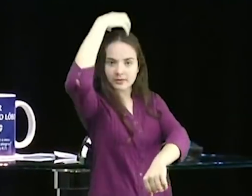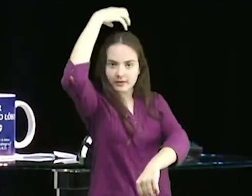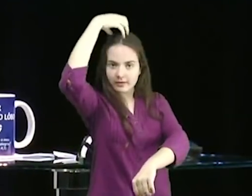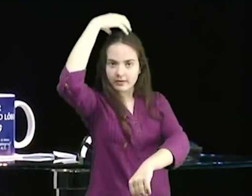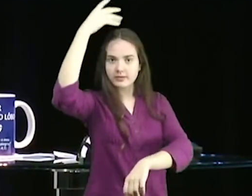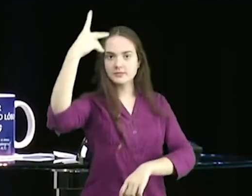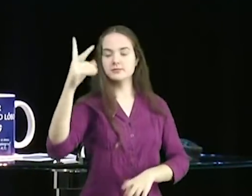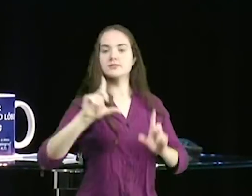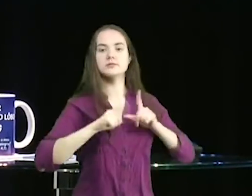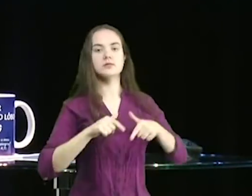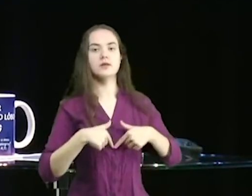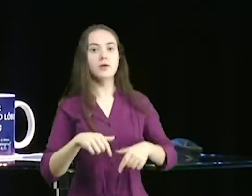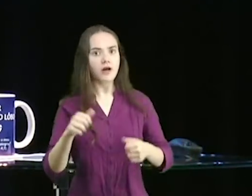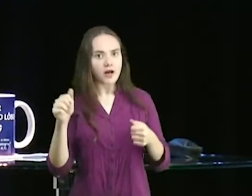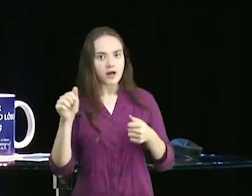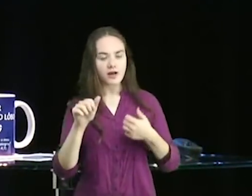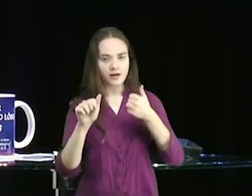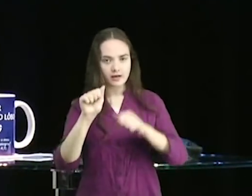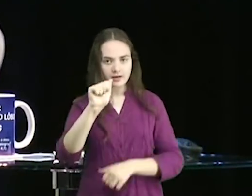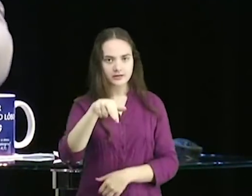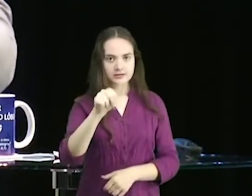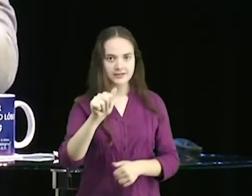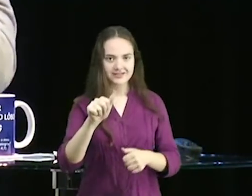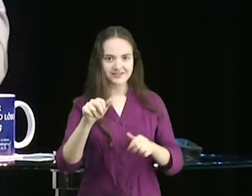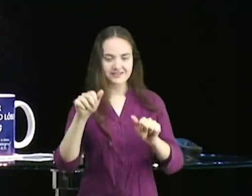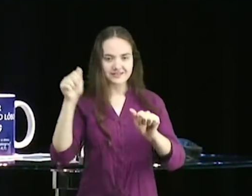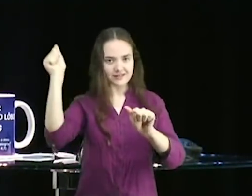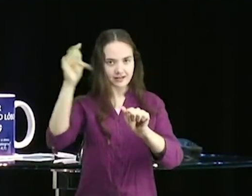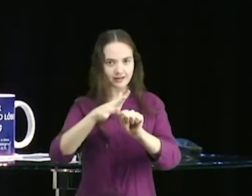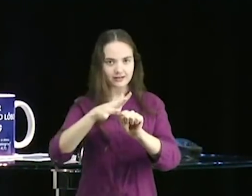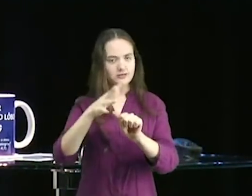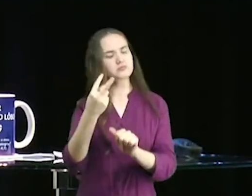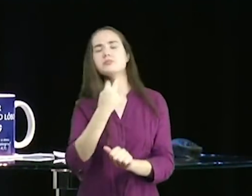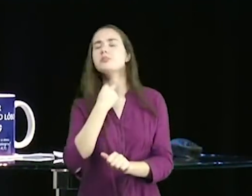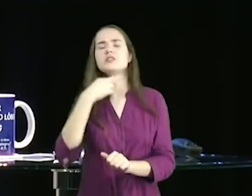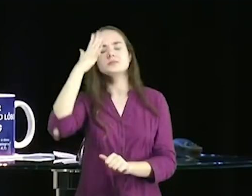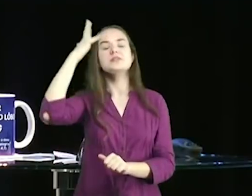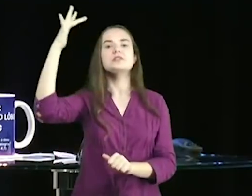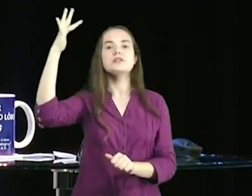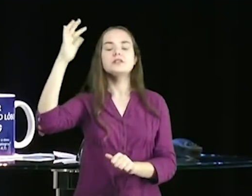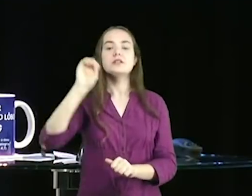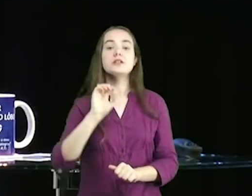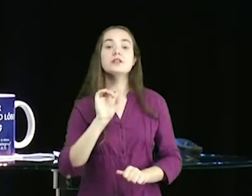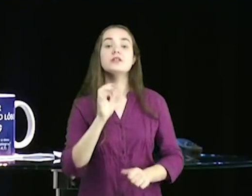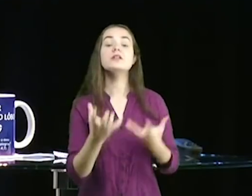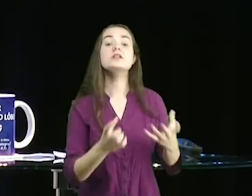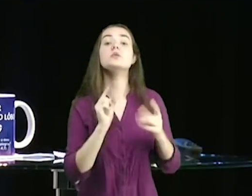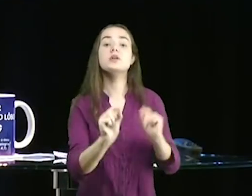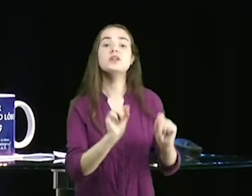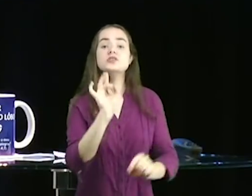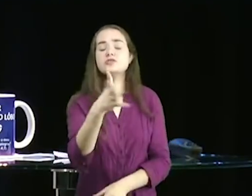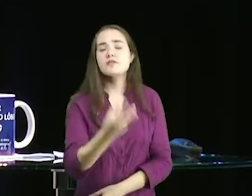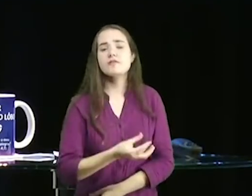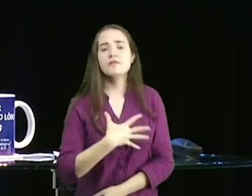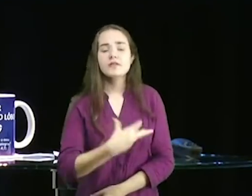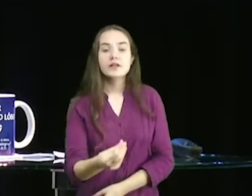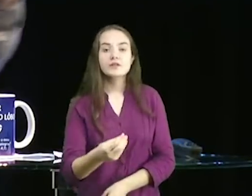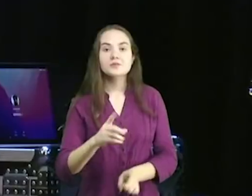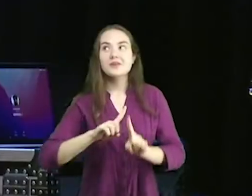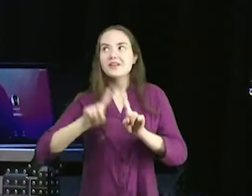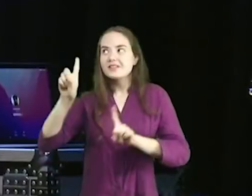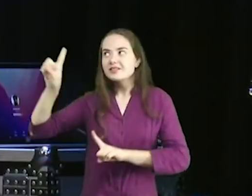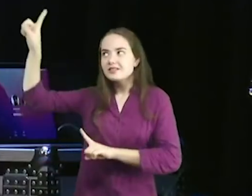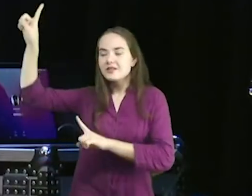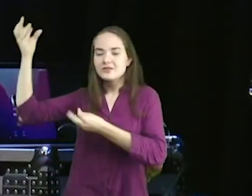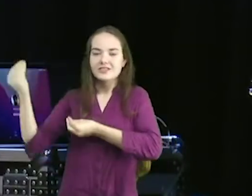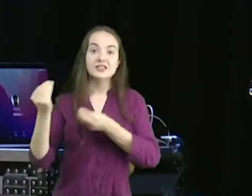poderia imaginar. O que Ana queria? Só um filho. E o que ela ganha? Ela ganha um profeta dentro de casa. A gente, quando entrega